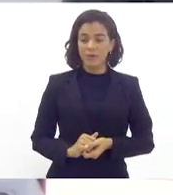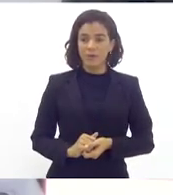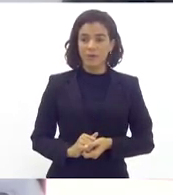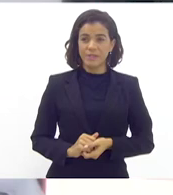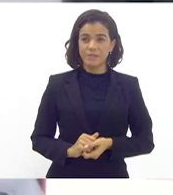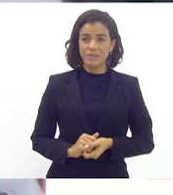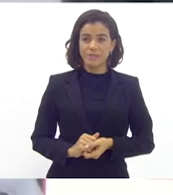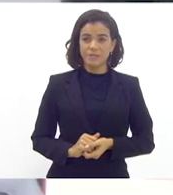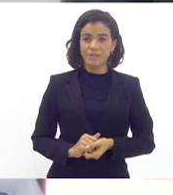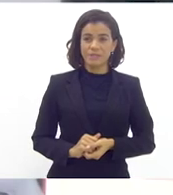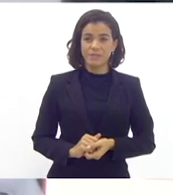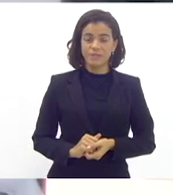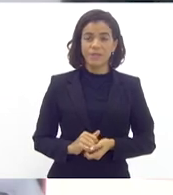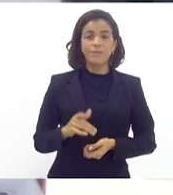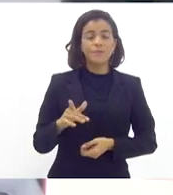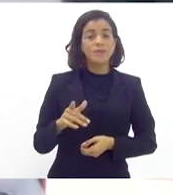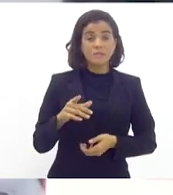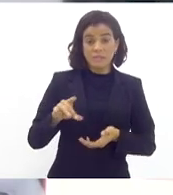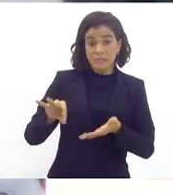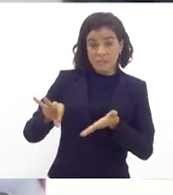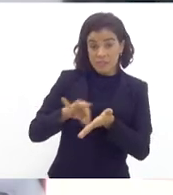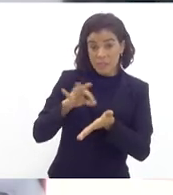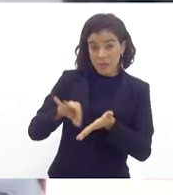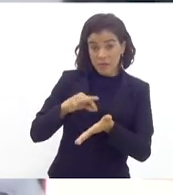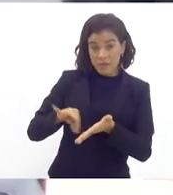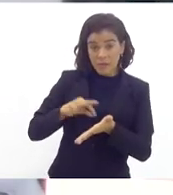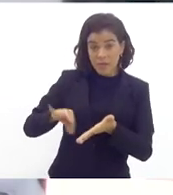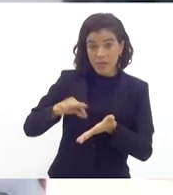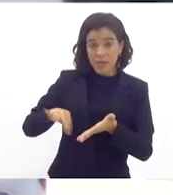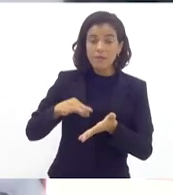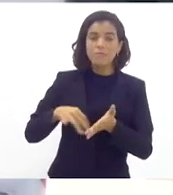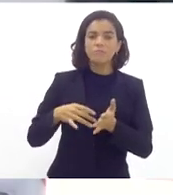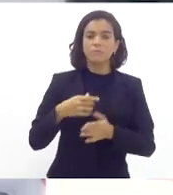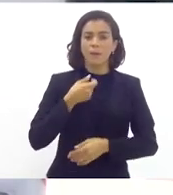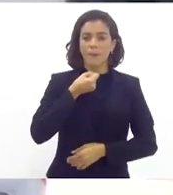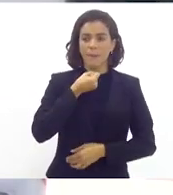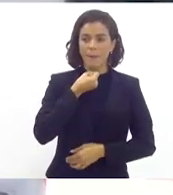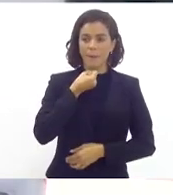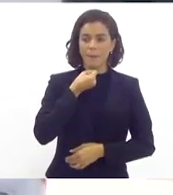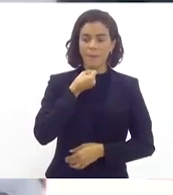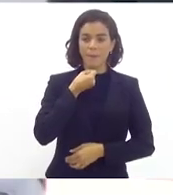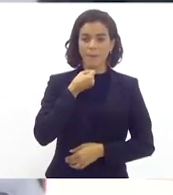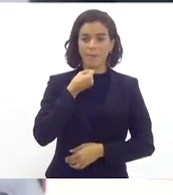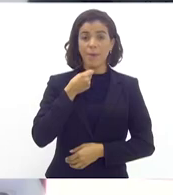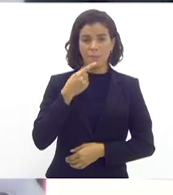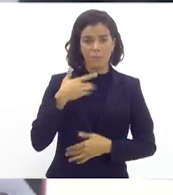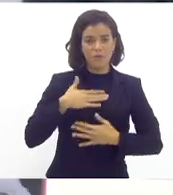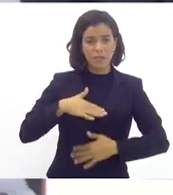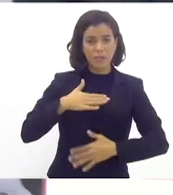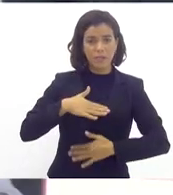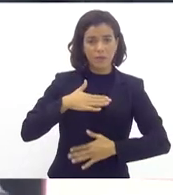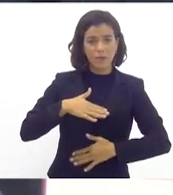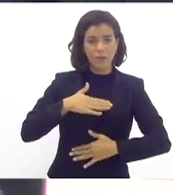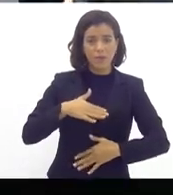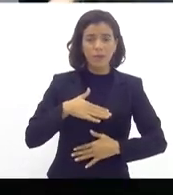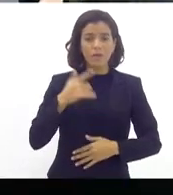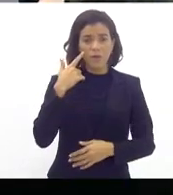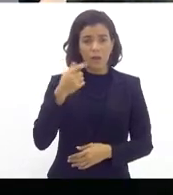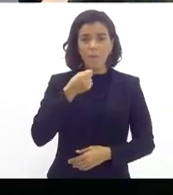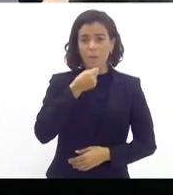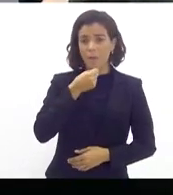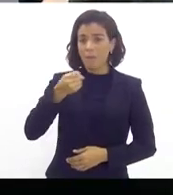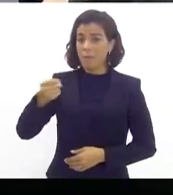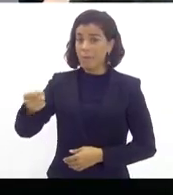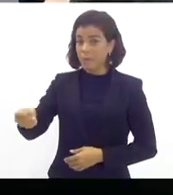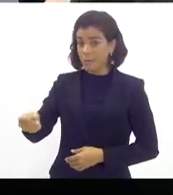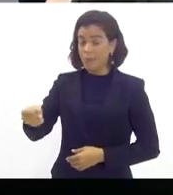Se inscreverem aqui com a Ada, quem quiser, deputado Luiz Paulo. Então, a Ada vai pegar... Pode ficar tranquilo, só levantar o dedinho, a Ada vai aí,